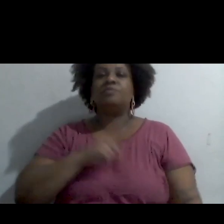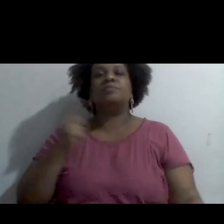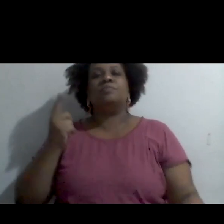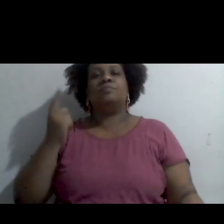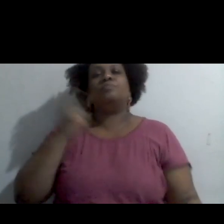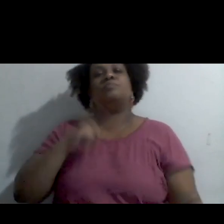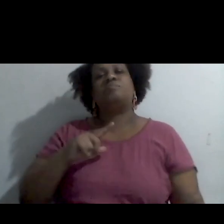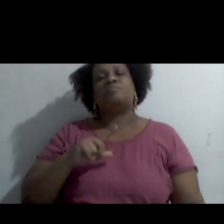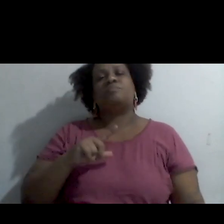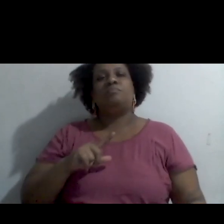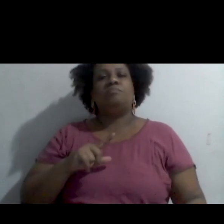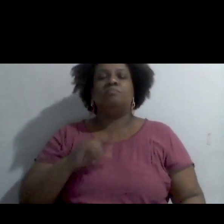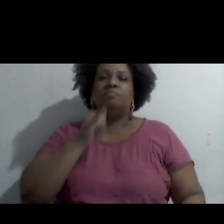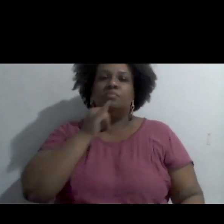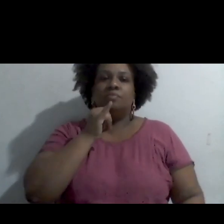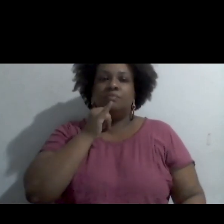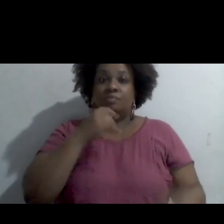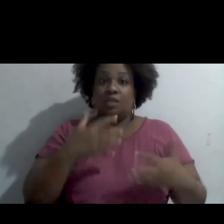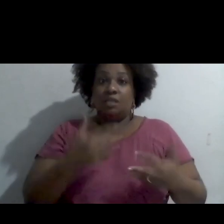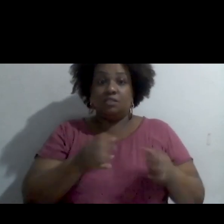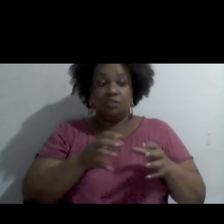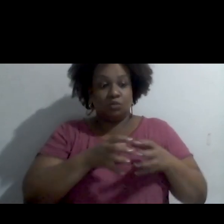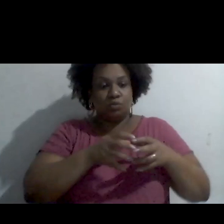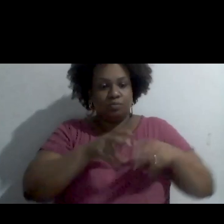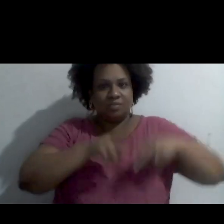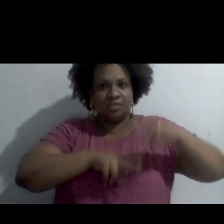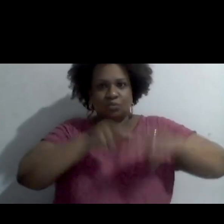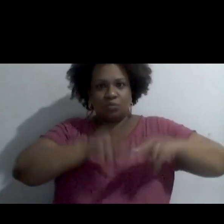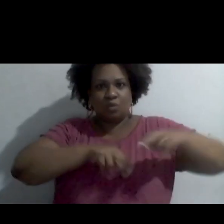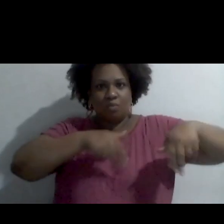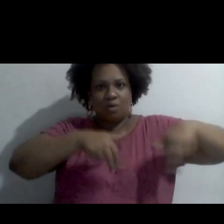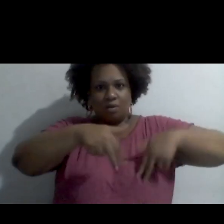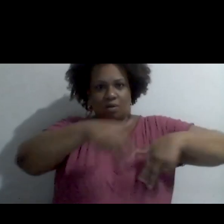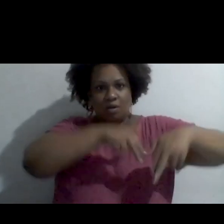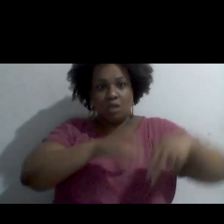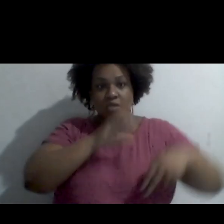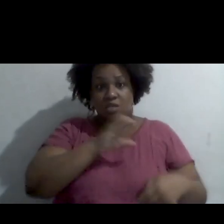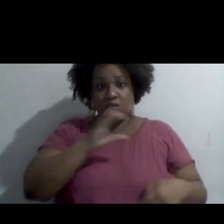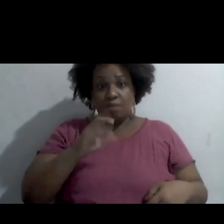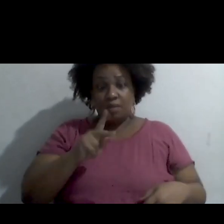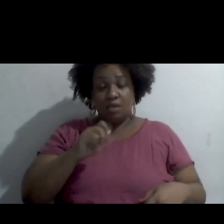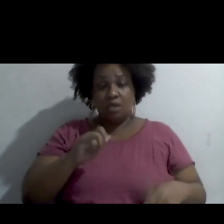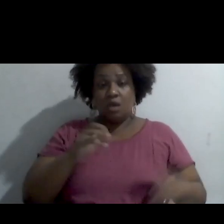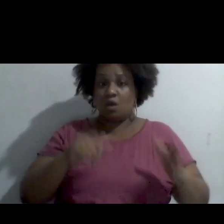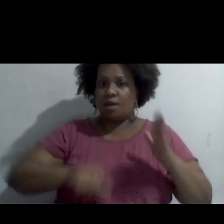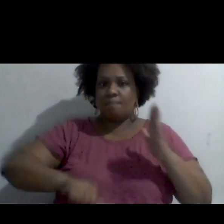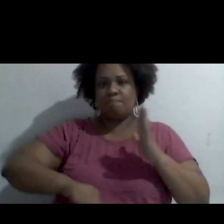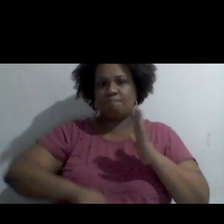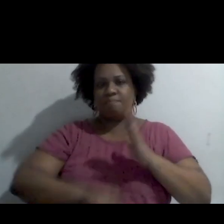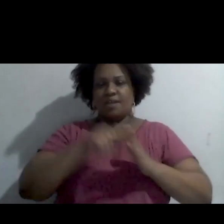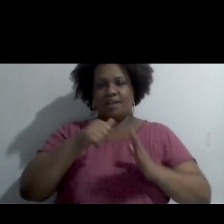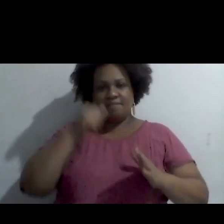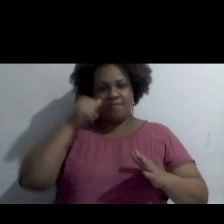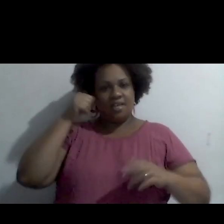adquirimos, né, digamos assim, a categoria de quadrilhas juninas no edital CCPI, e foi a primeira vez que as quadrilhas tiveram